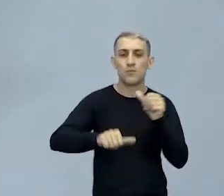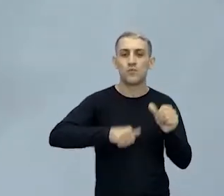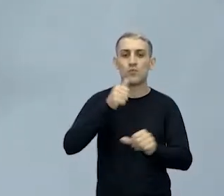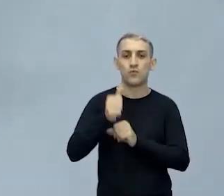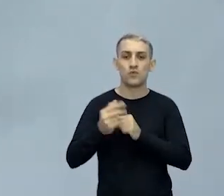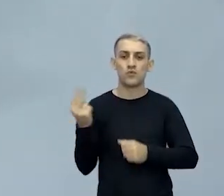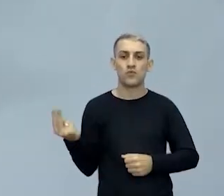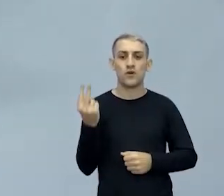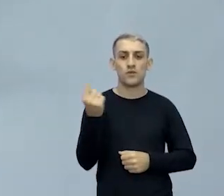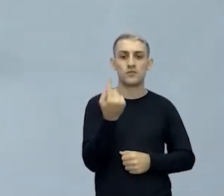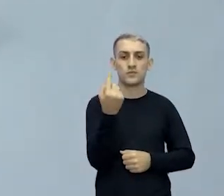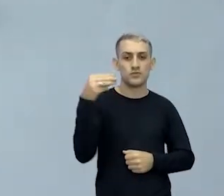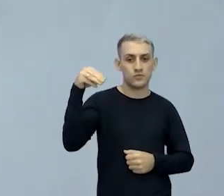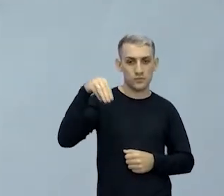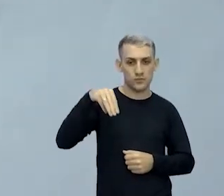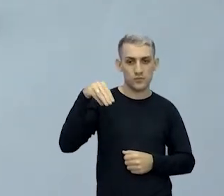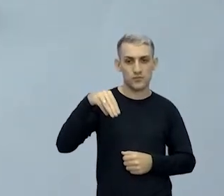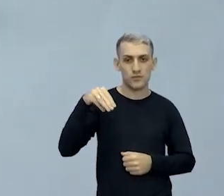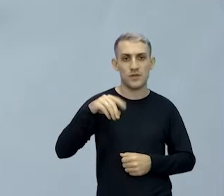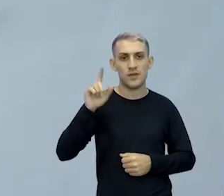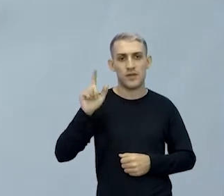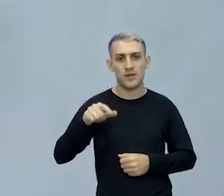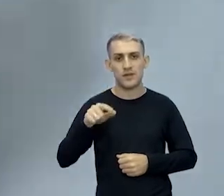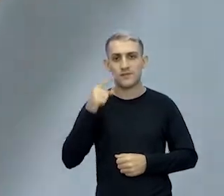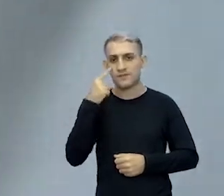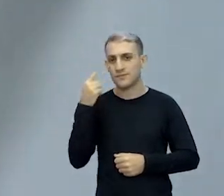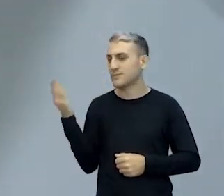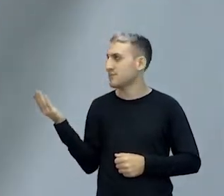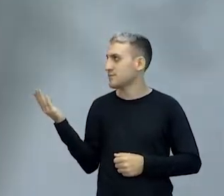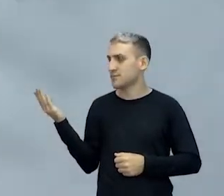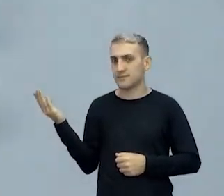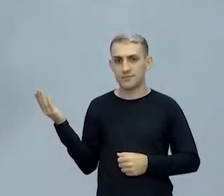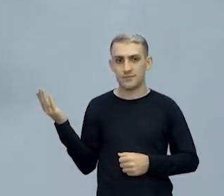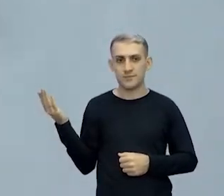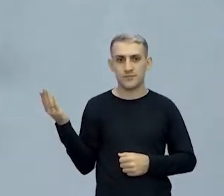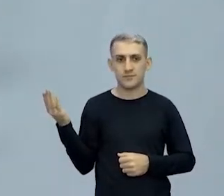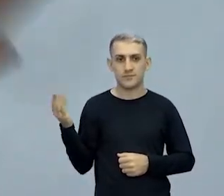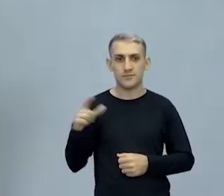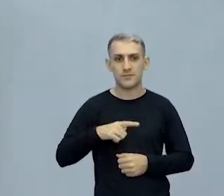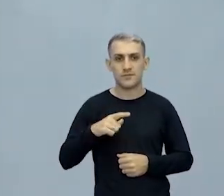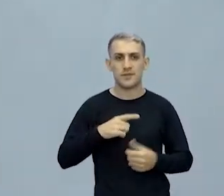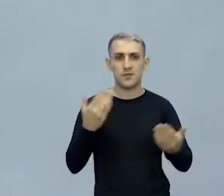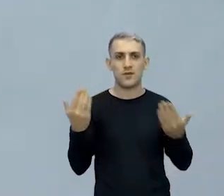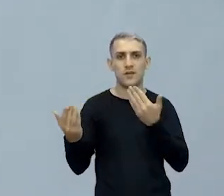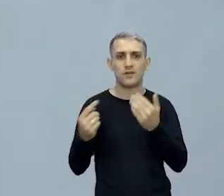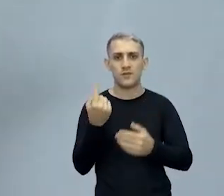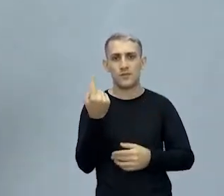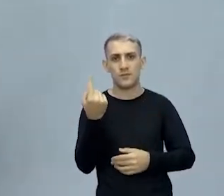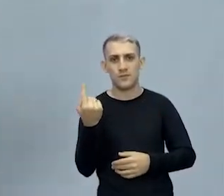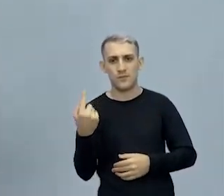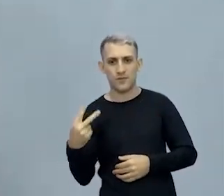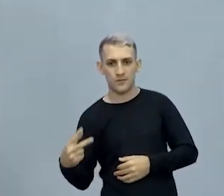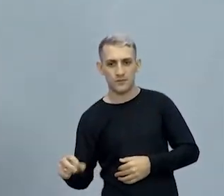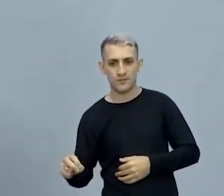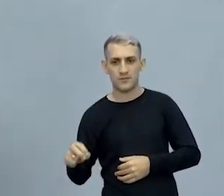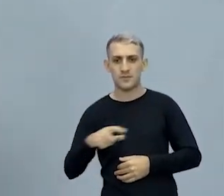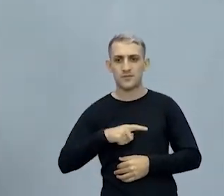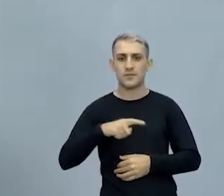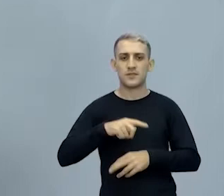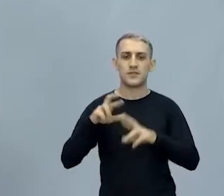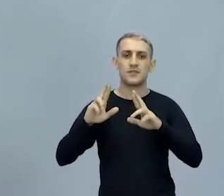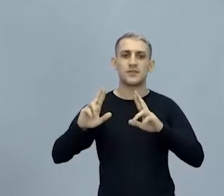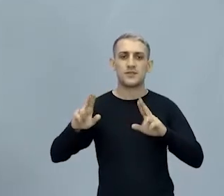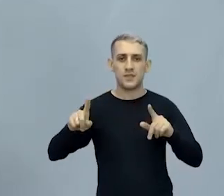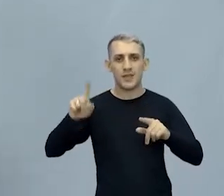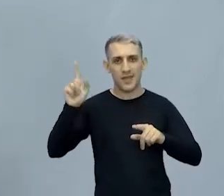de 1 metro, de 1:50, é esse tamanho aqui, ó. Em comparação de 1:20, olha só. De 1:20